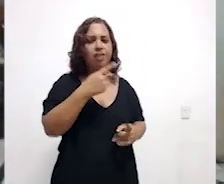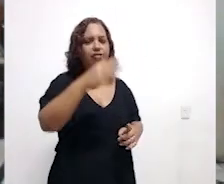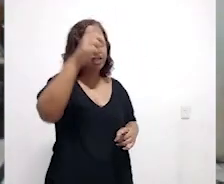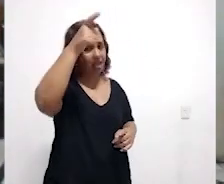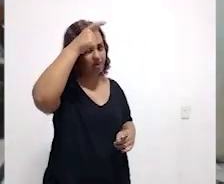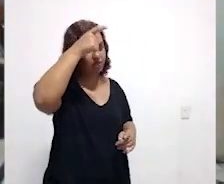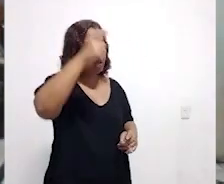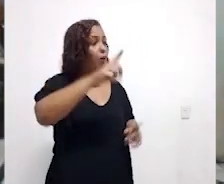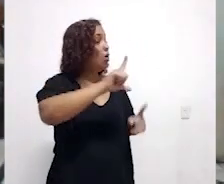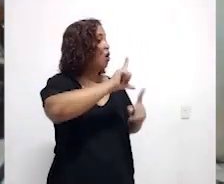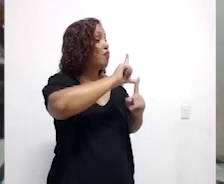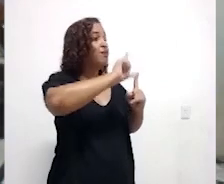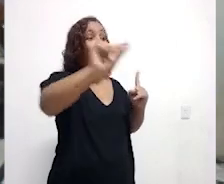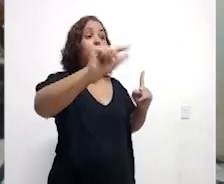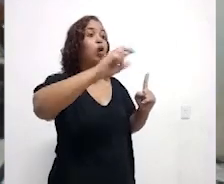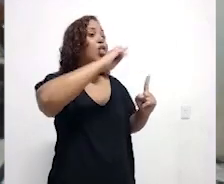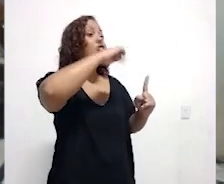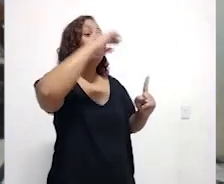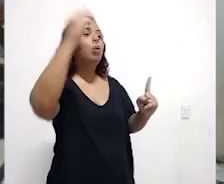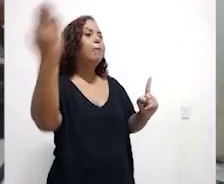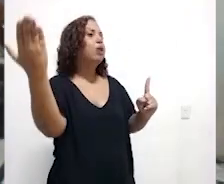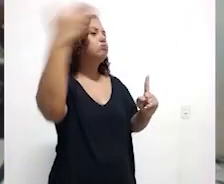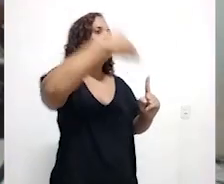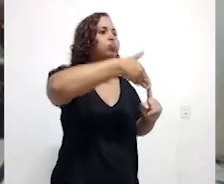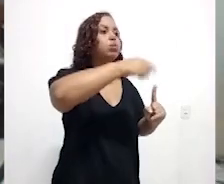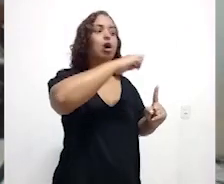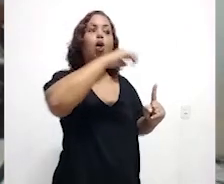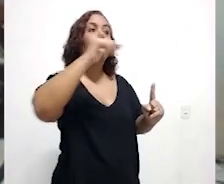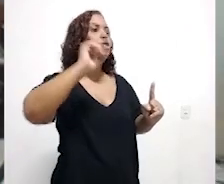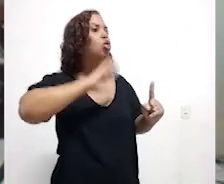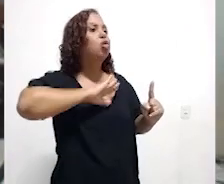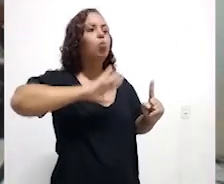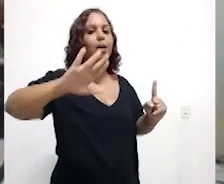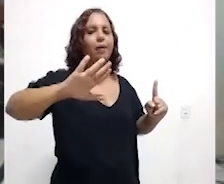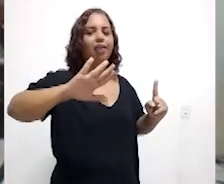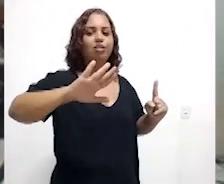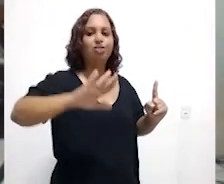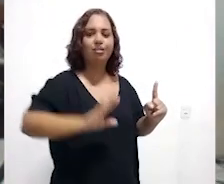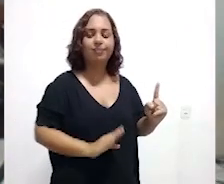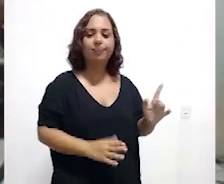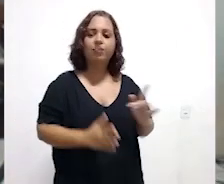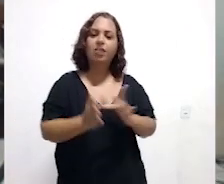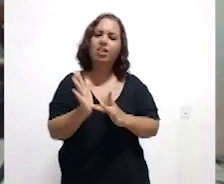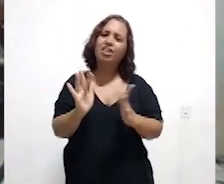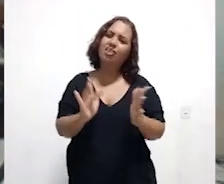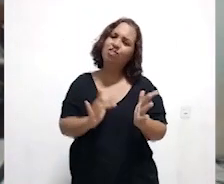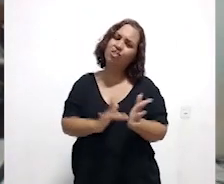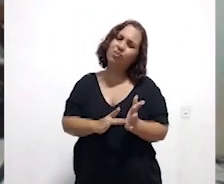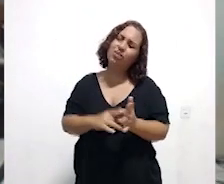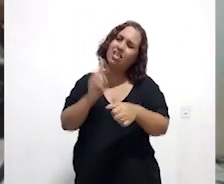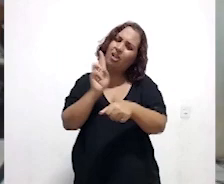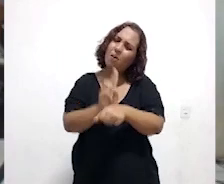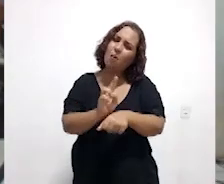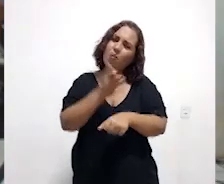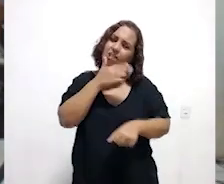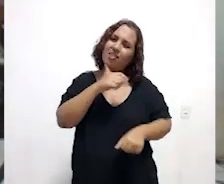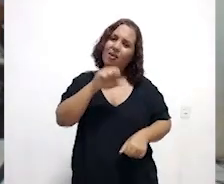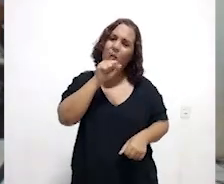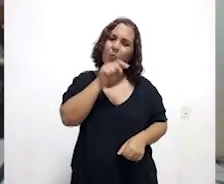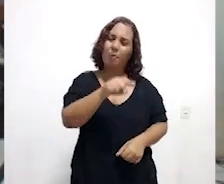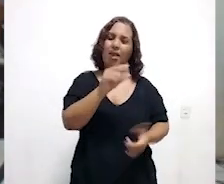nunca mais entre nele. E Jesus trata aquele pai de sua incredulidade.